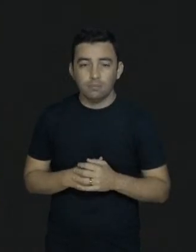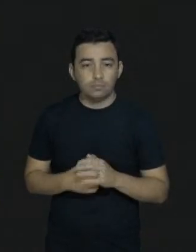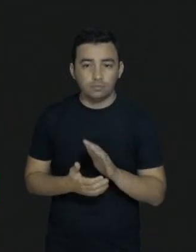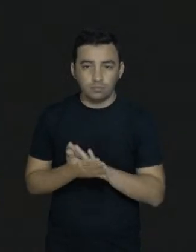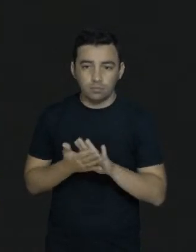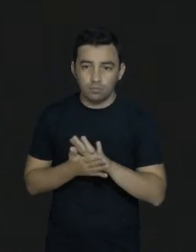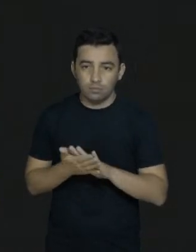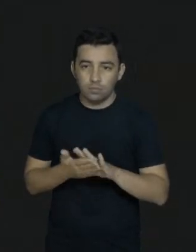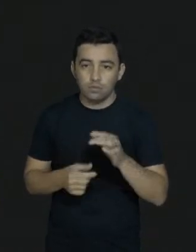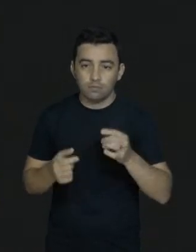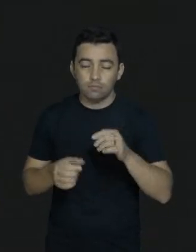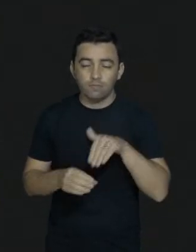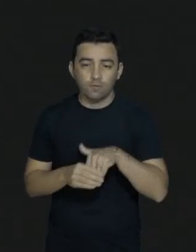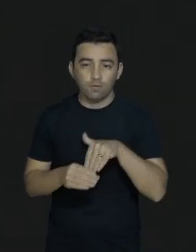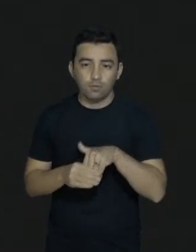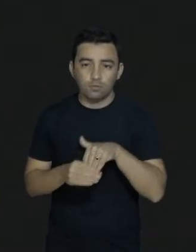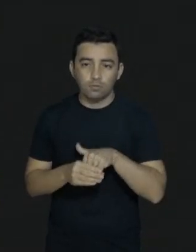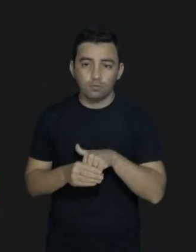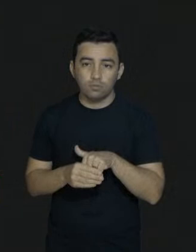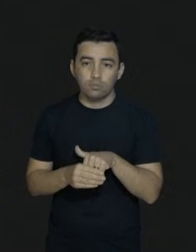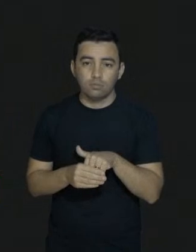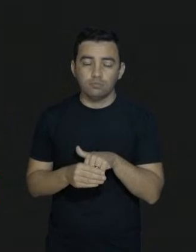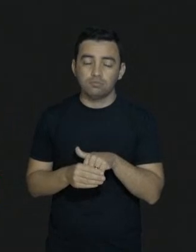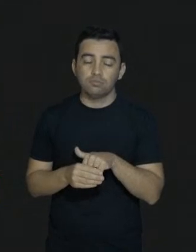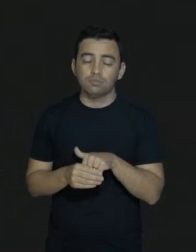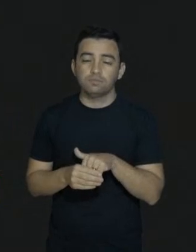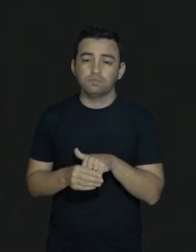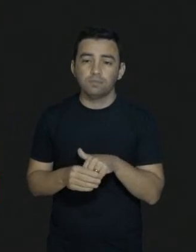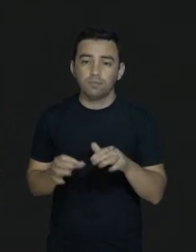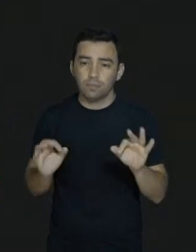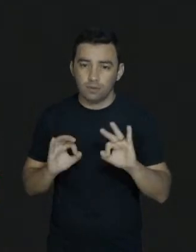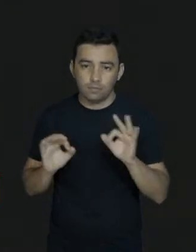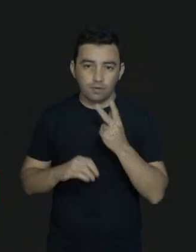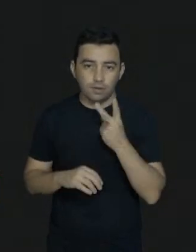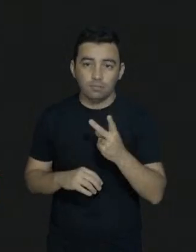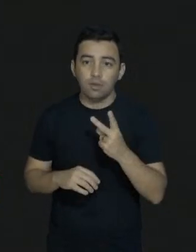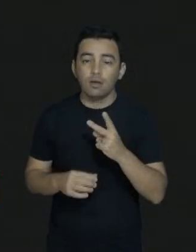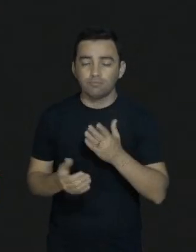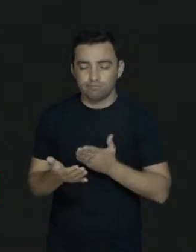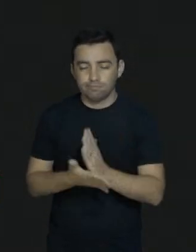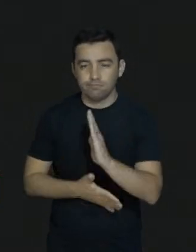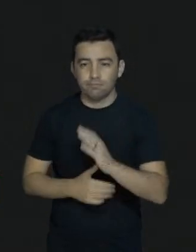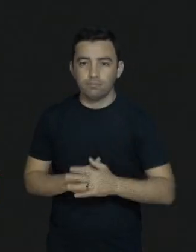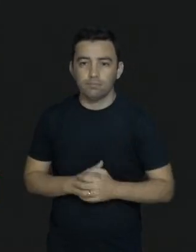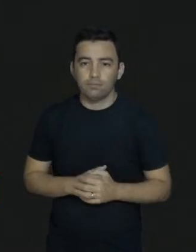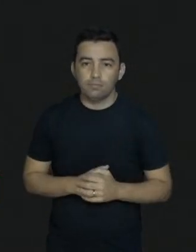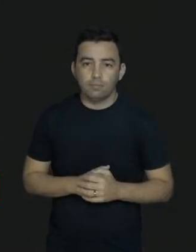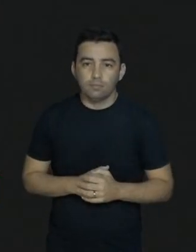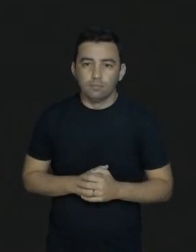votação como ninguém queira se manifestar dou por aprovado